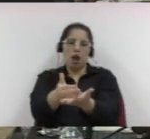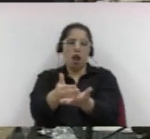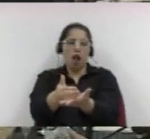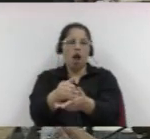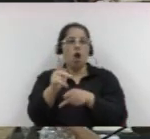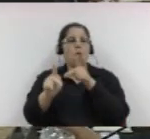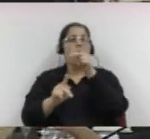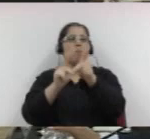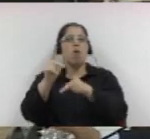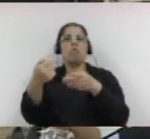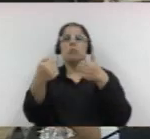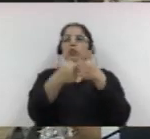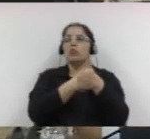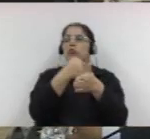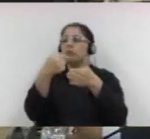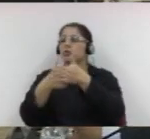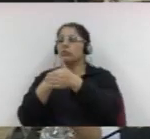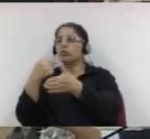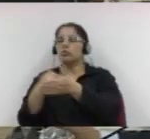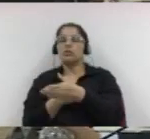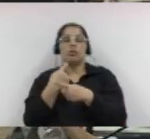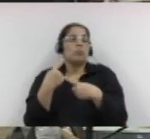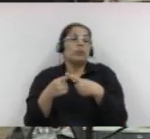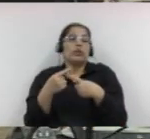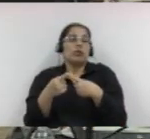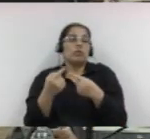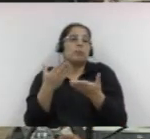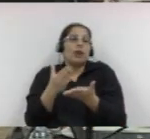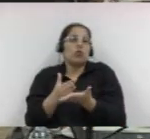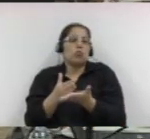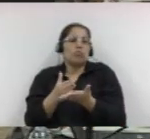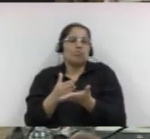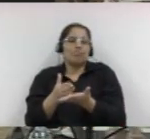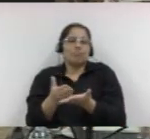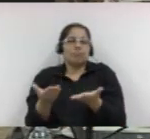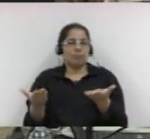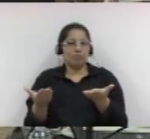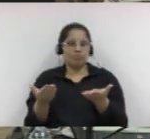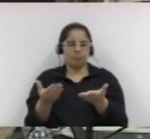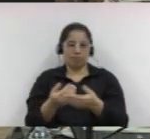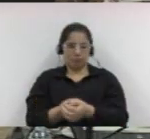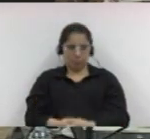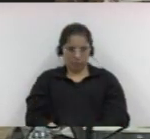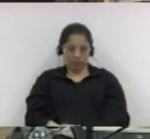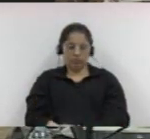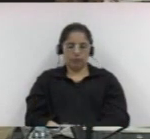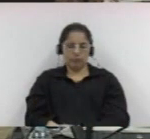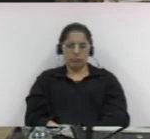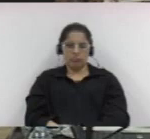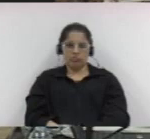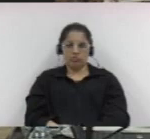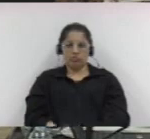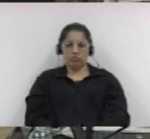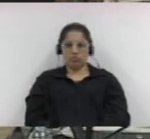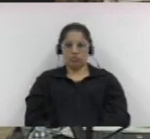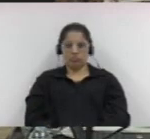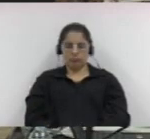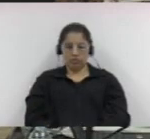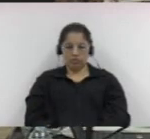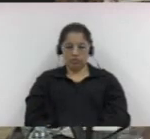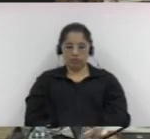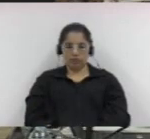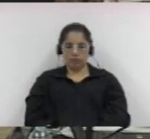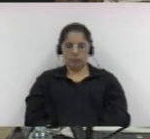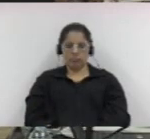por que está parado. E aí, vereador Newton Santos, o caminho para não perder o que eu estava